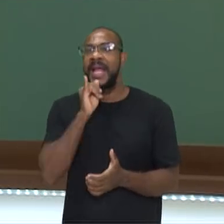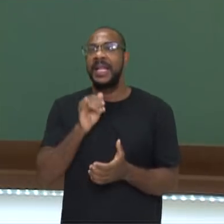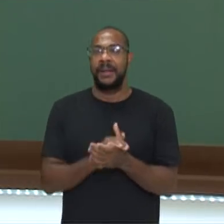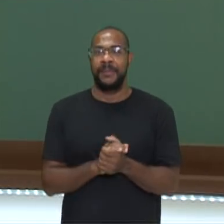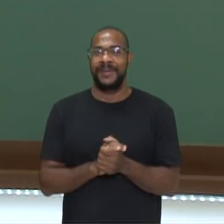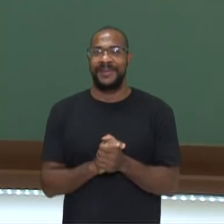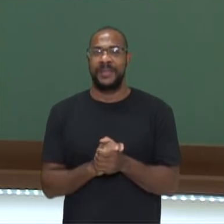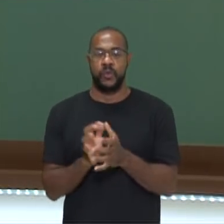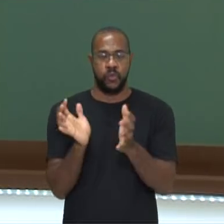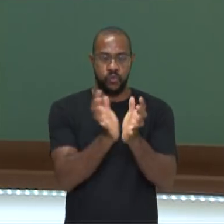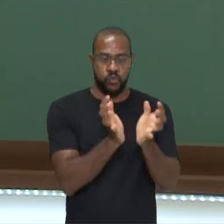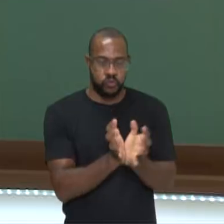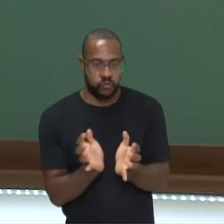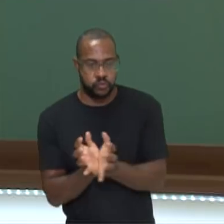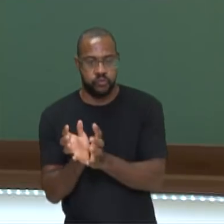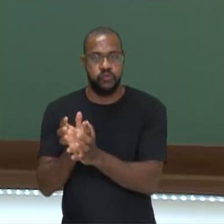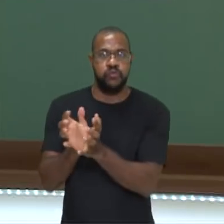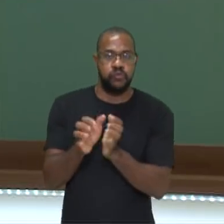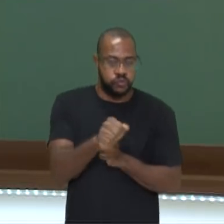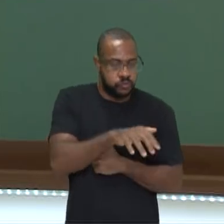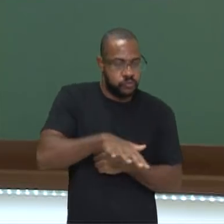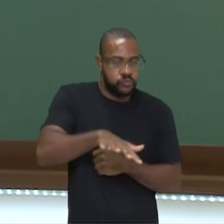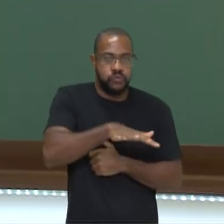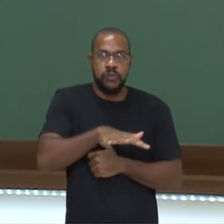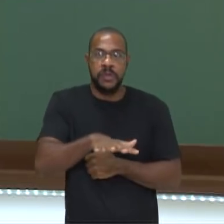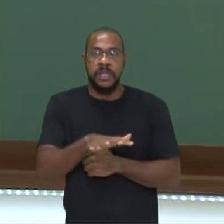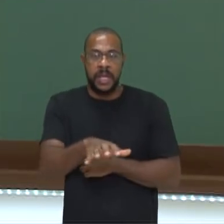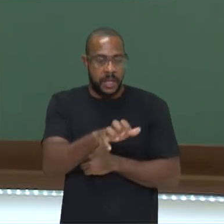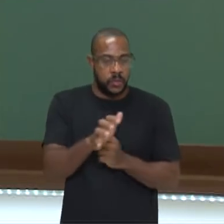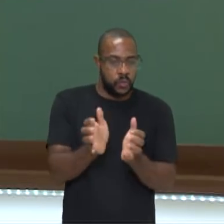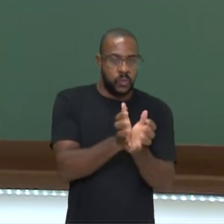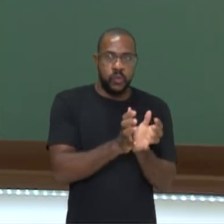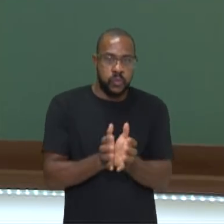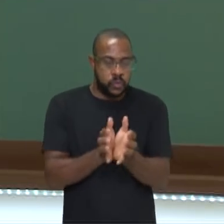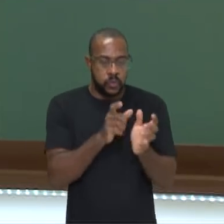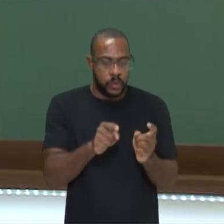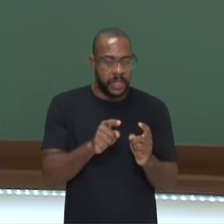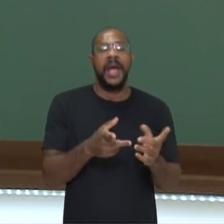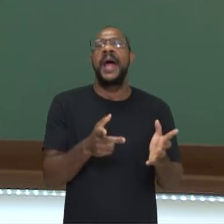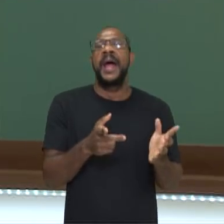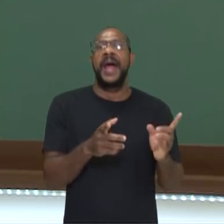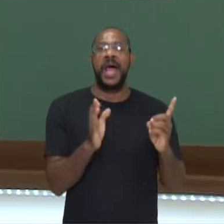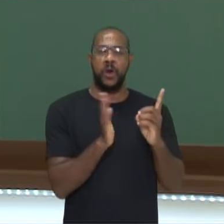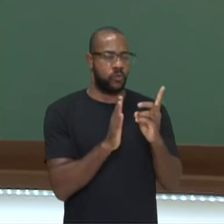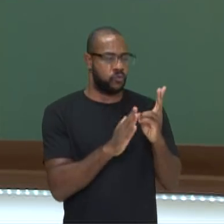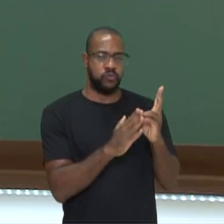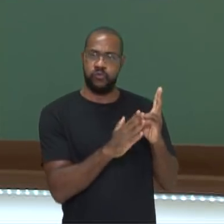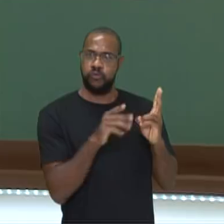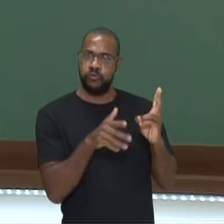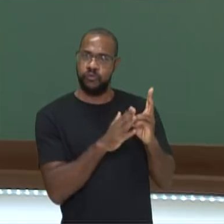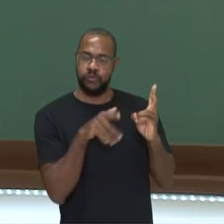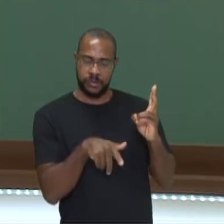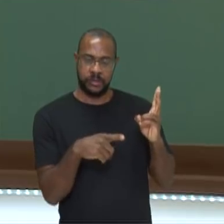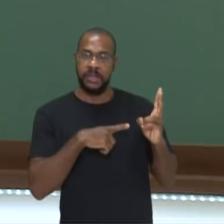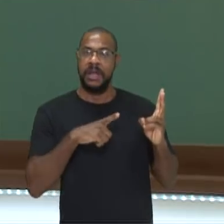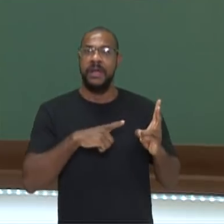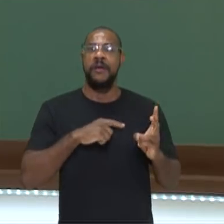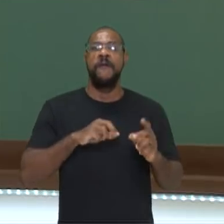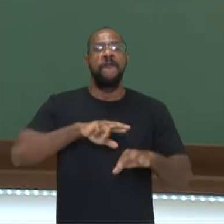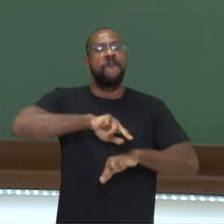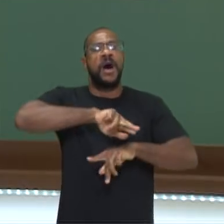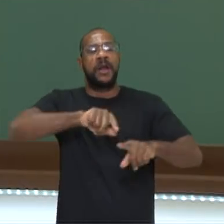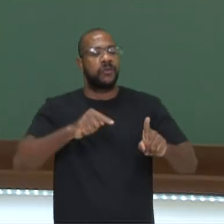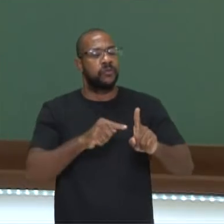indígenas, elas têm muito forte a questão da dança, vários tipos de dança. Mas eles não têm lá